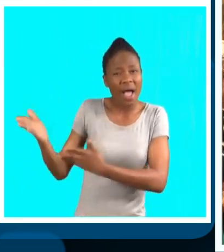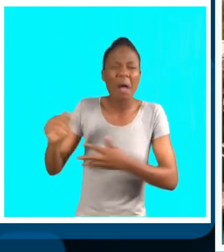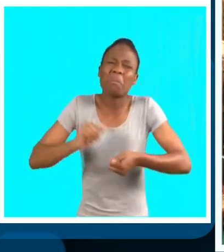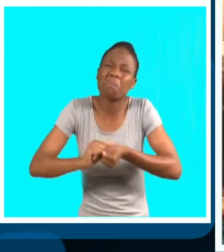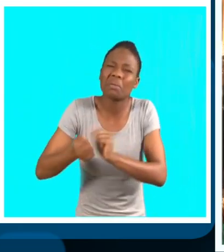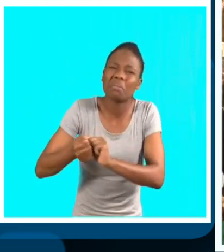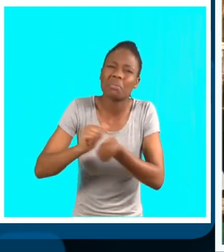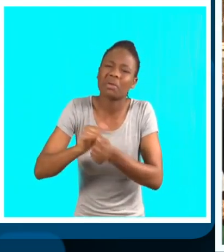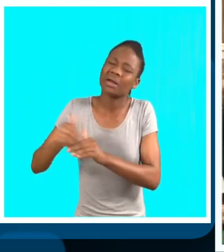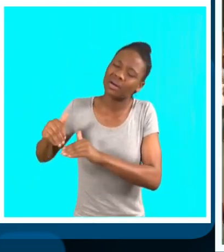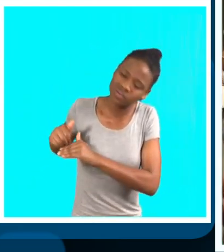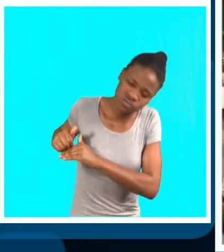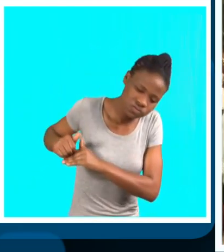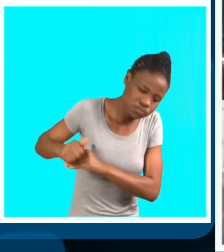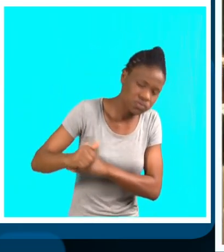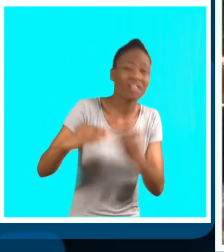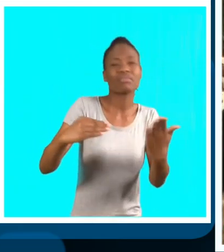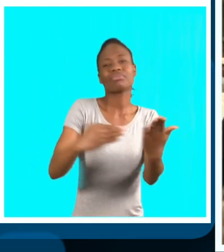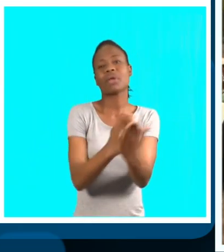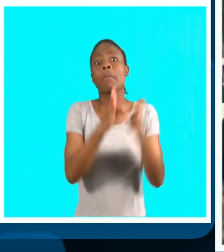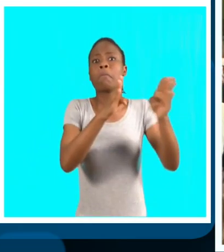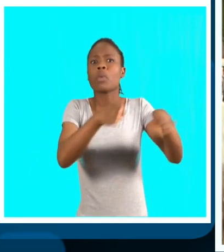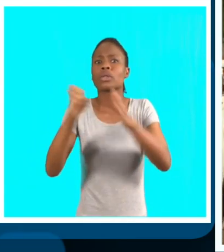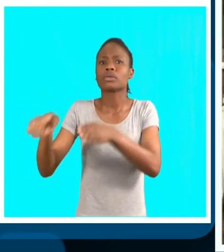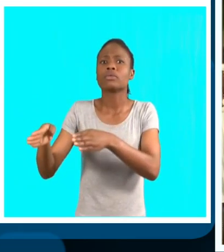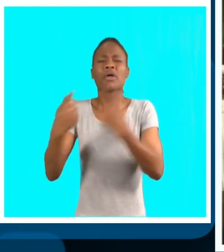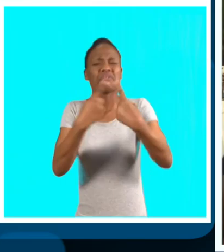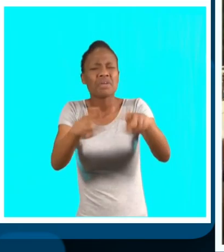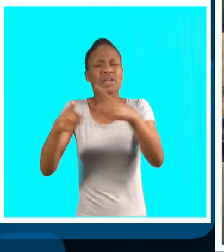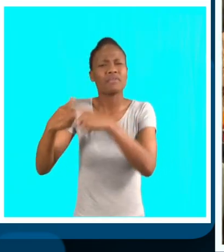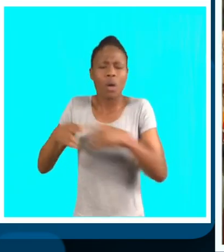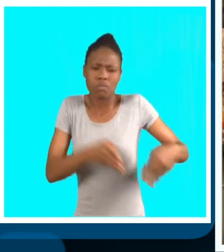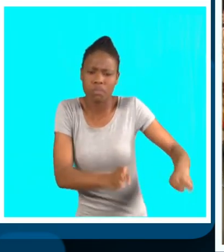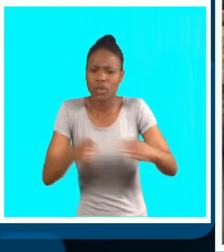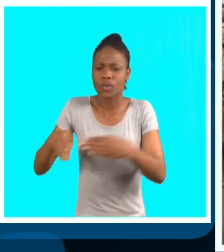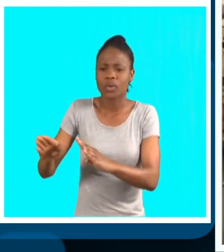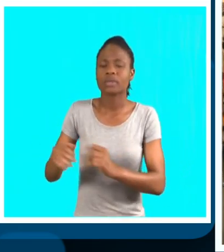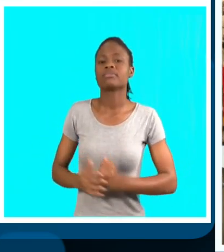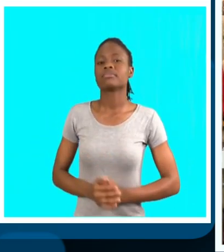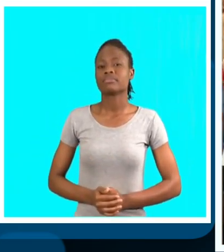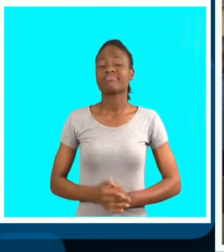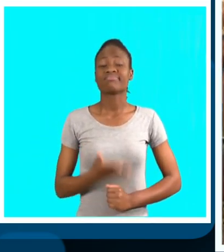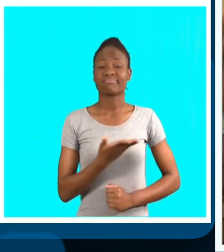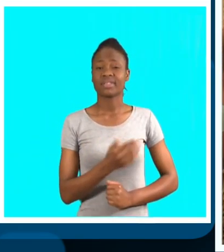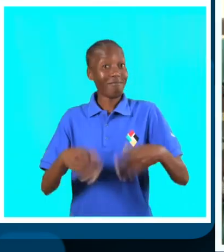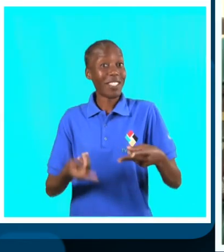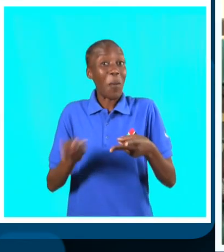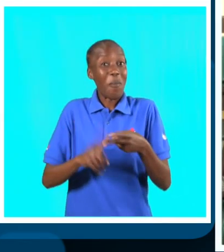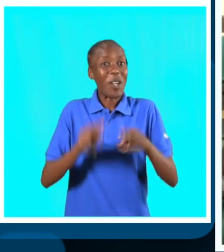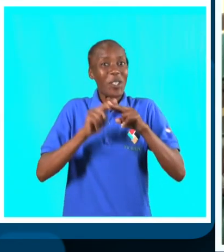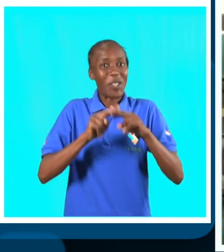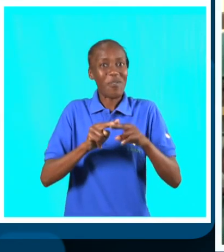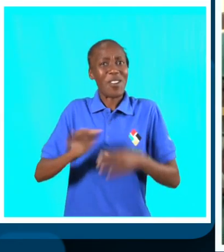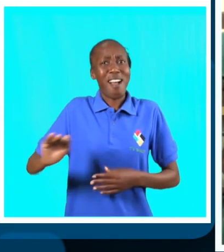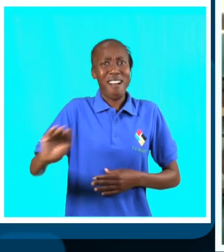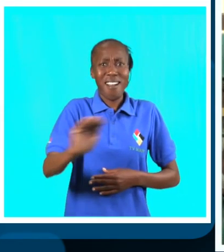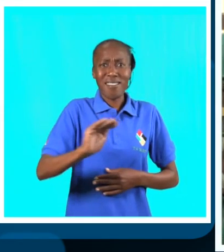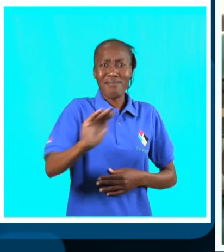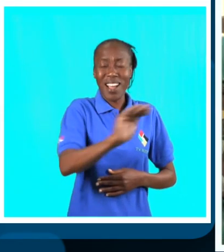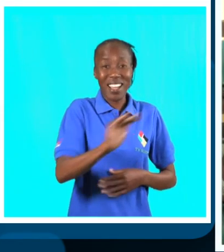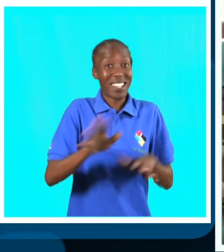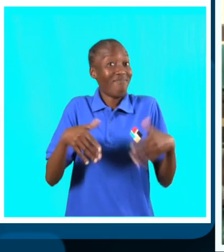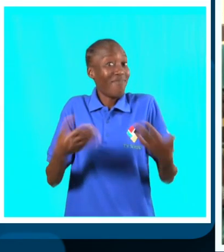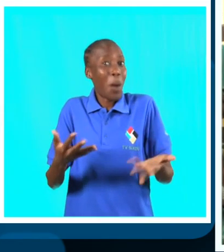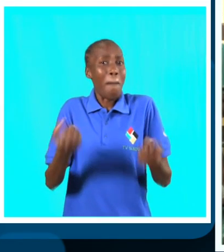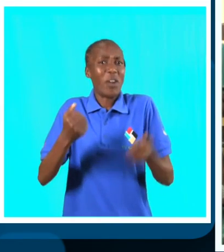persistem. Contra todos os riscos, os Vulgo My Love continuam a ser uma alternativa para os passageiros em várias rotas. O transporte na nossa rota é